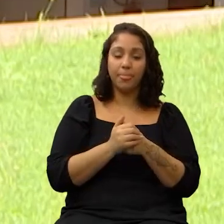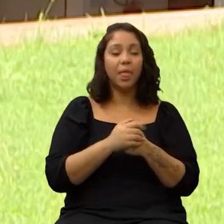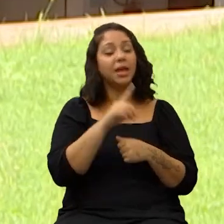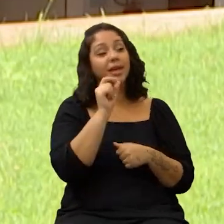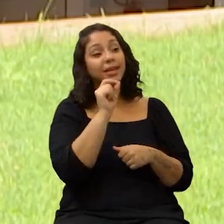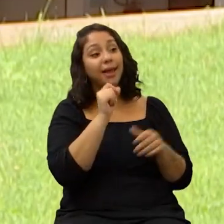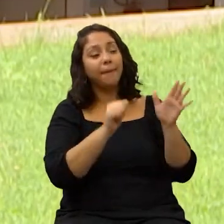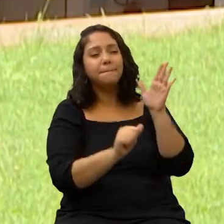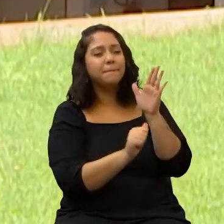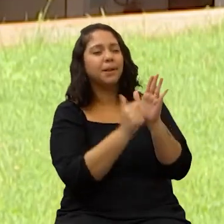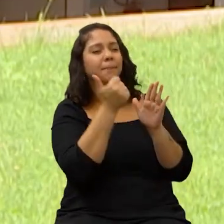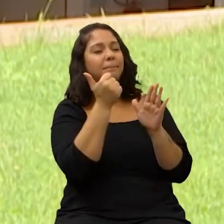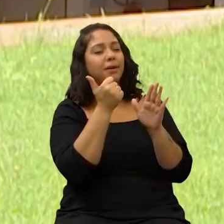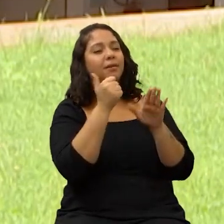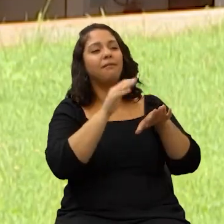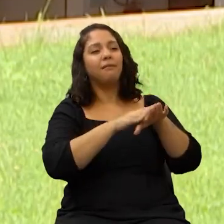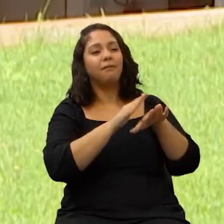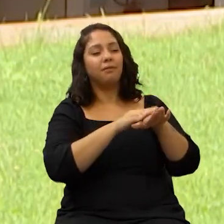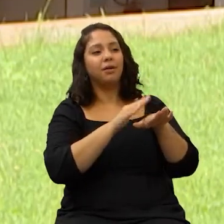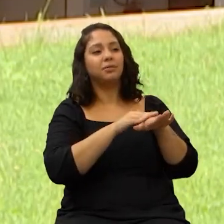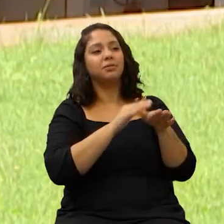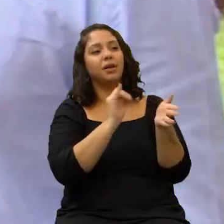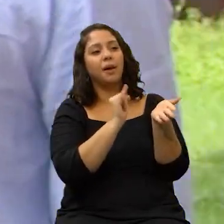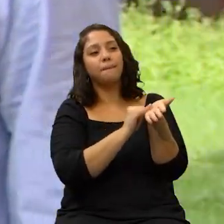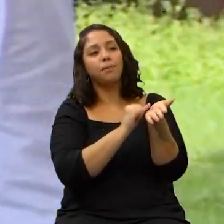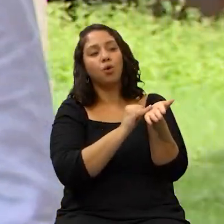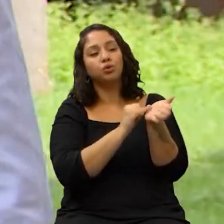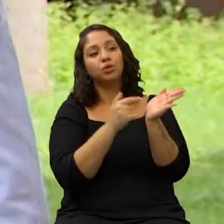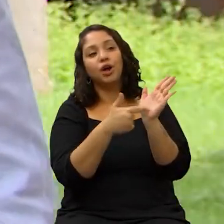primeira vez, o que precisa ser declarado?